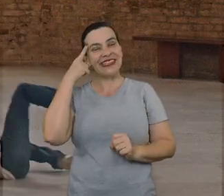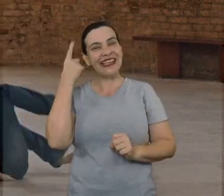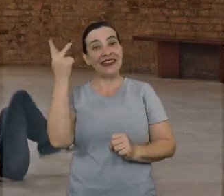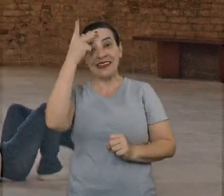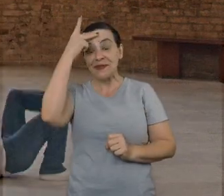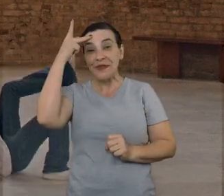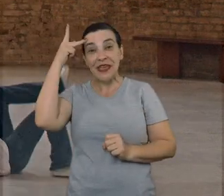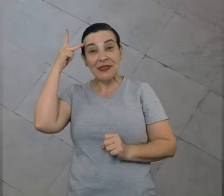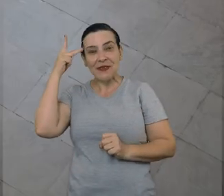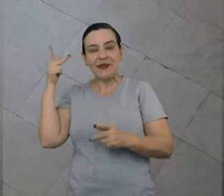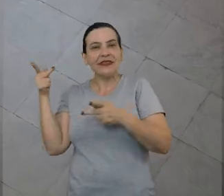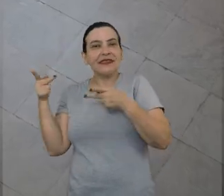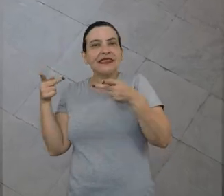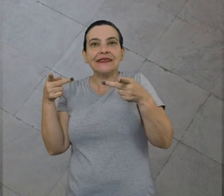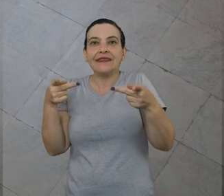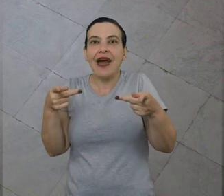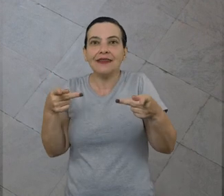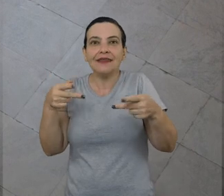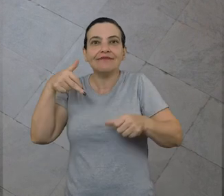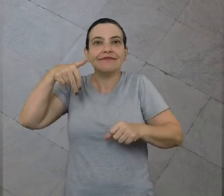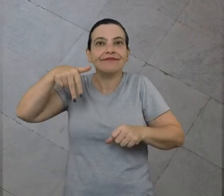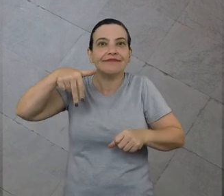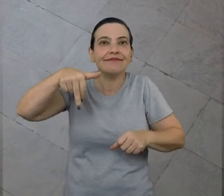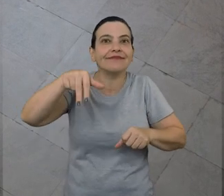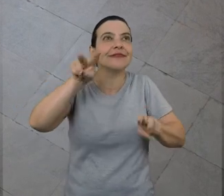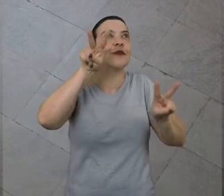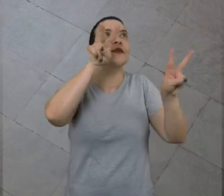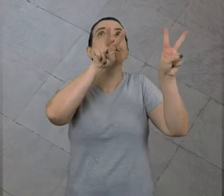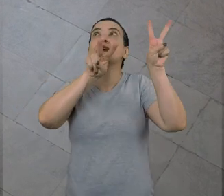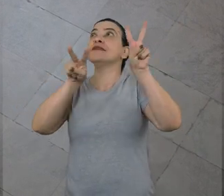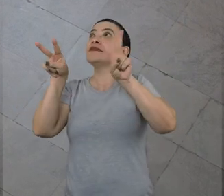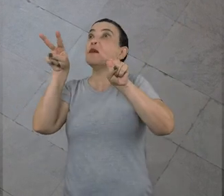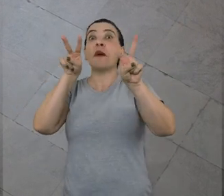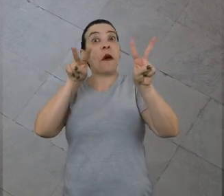para cima. E para minha surpresa, as crianças